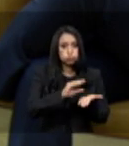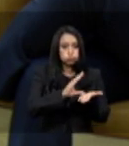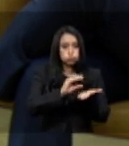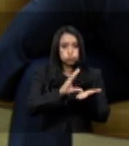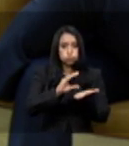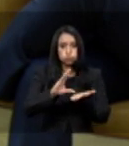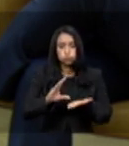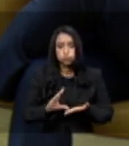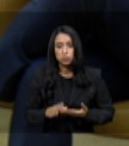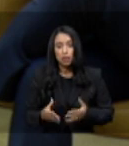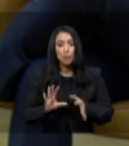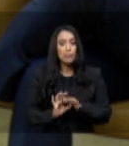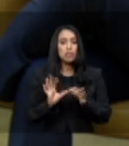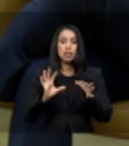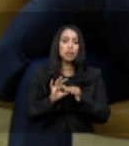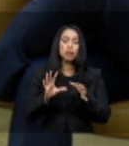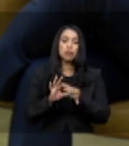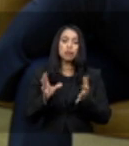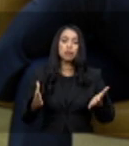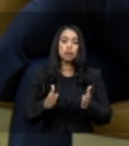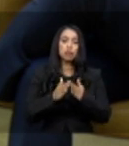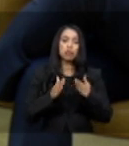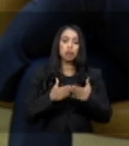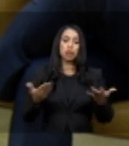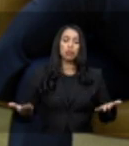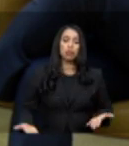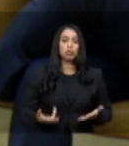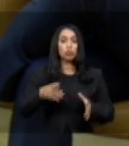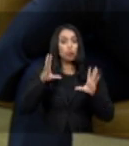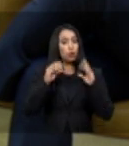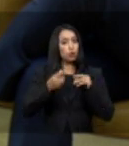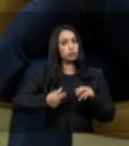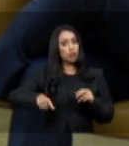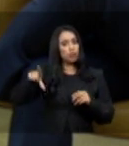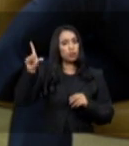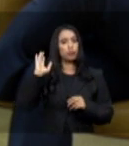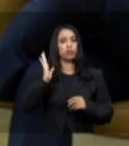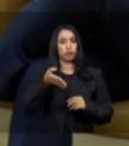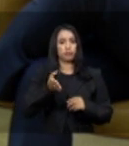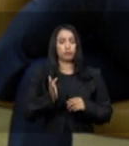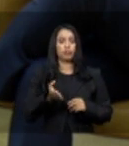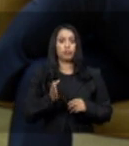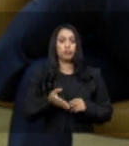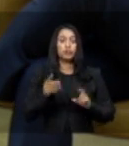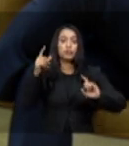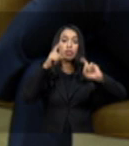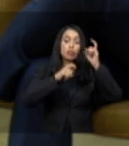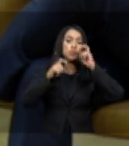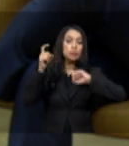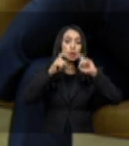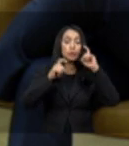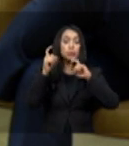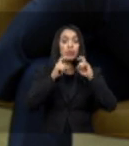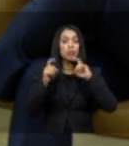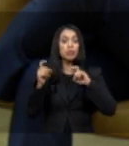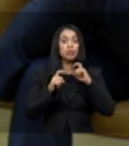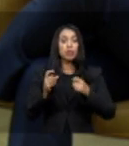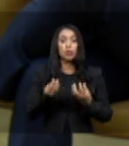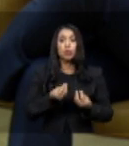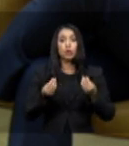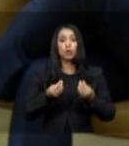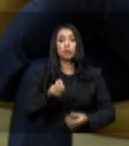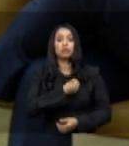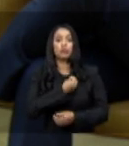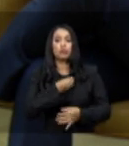soltura com amparo na decisão proferida sob na noite de ontem há uma preocupação com as condições sanitárias que essas pessoas